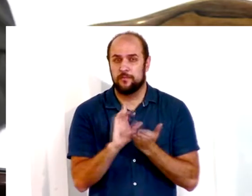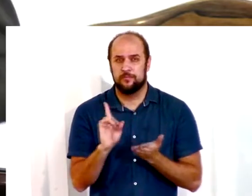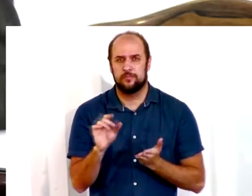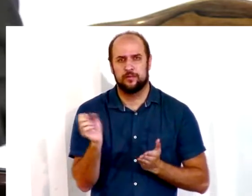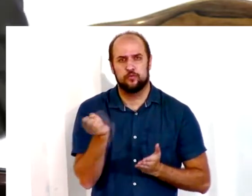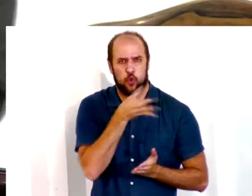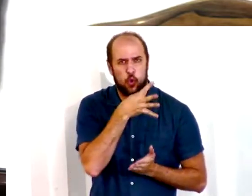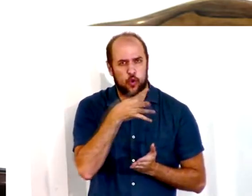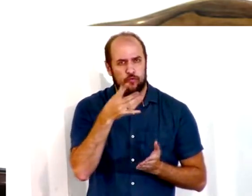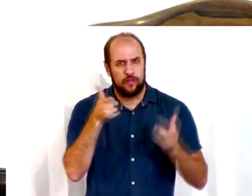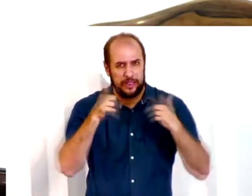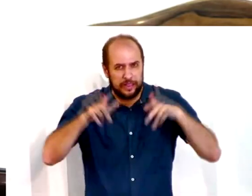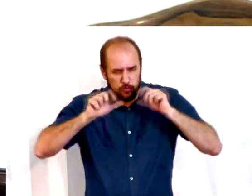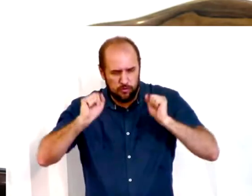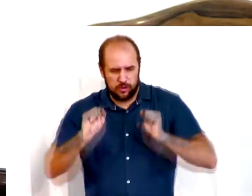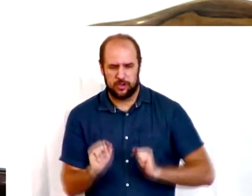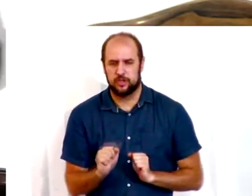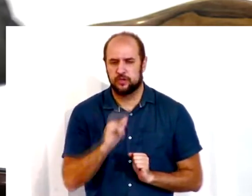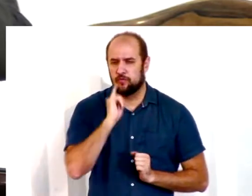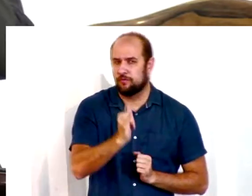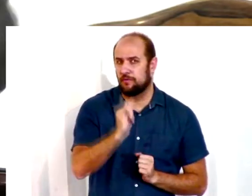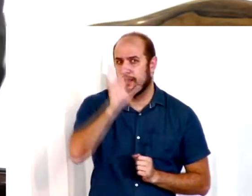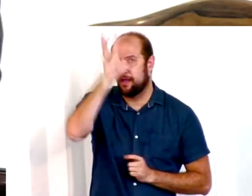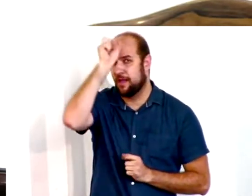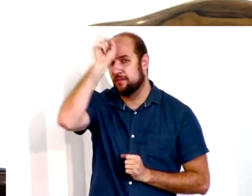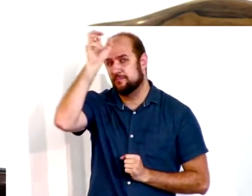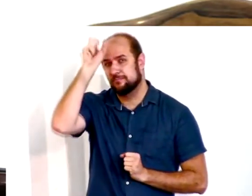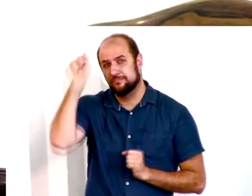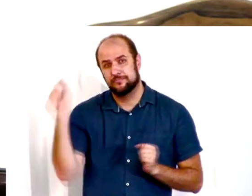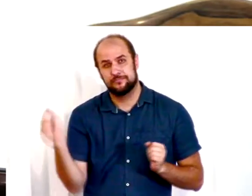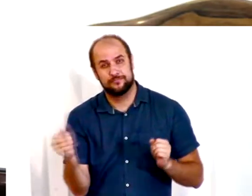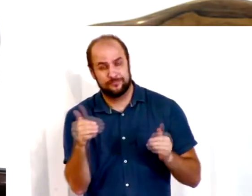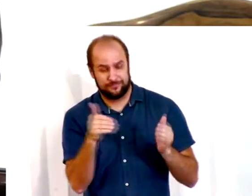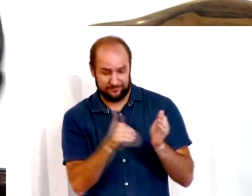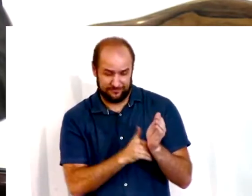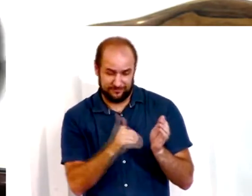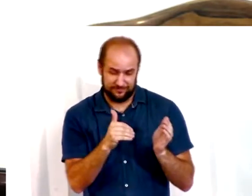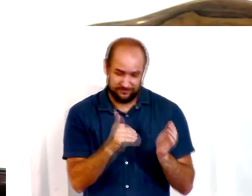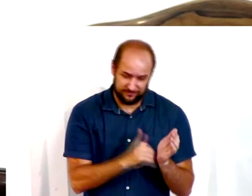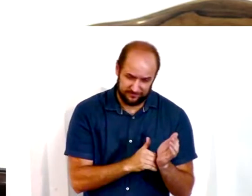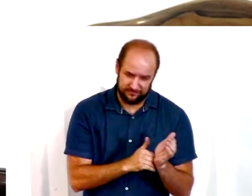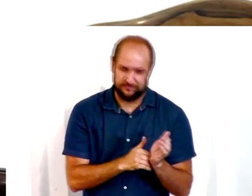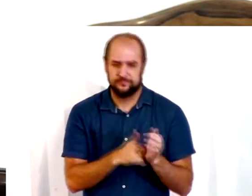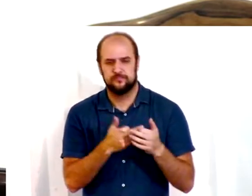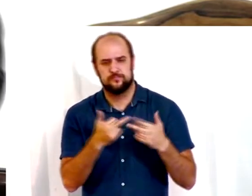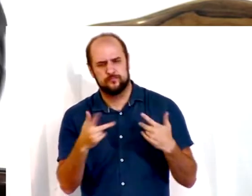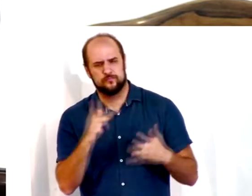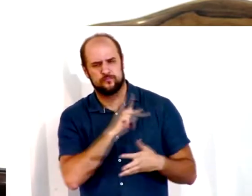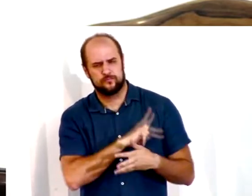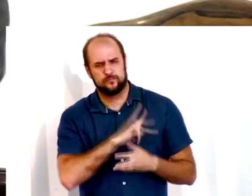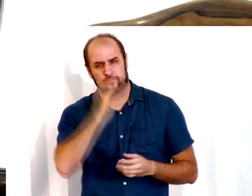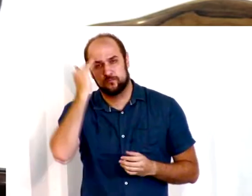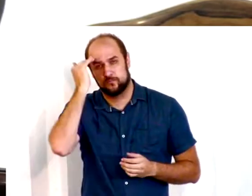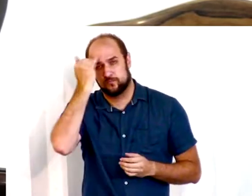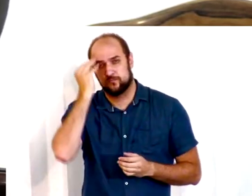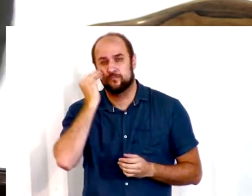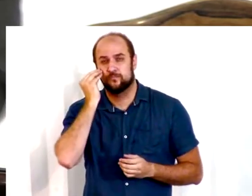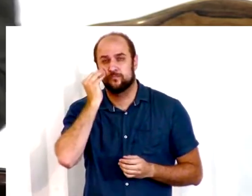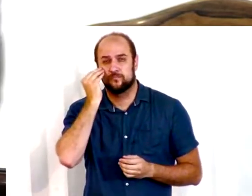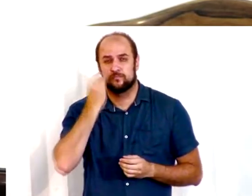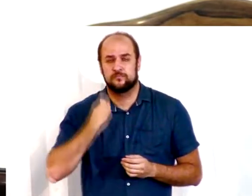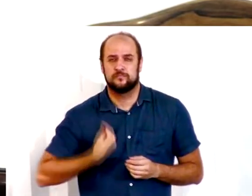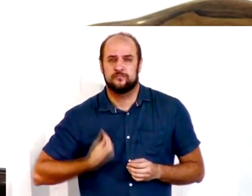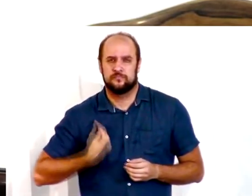tradução, aprendi o segredo, dá ênfase àquilo que Paulo entendeu na sua experiência de